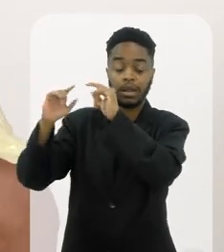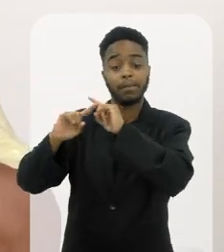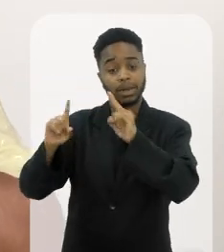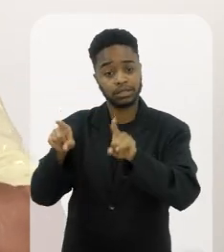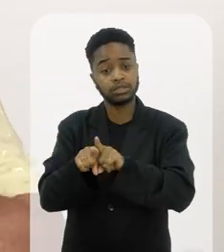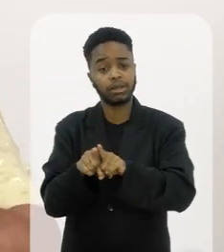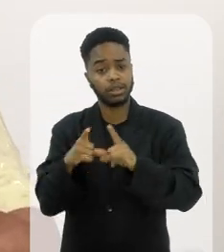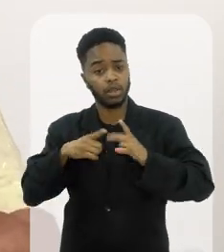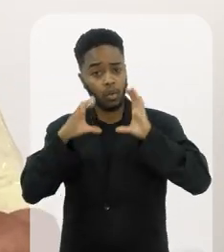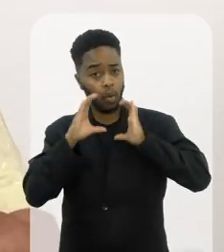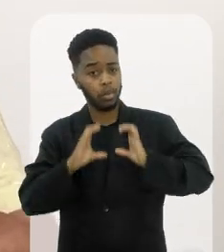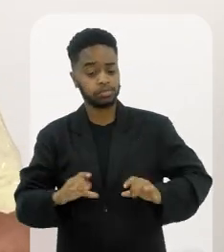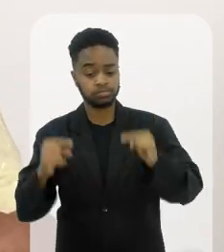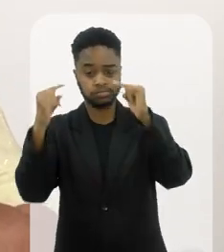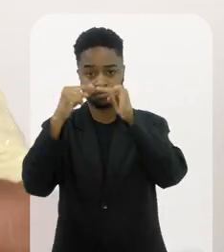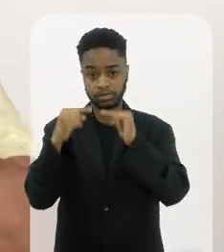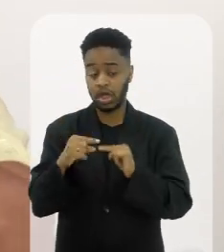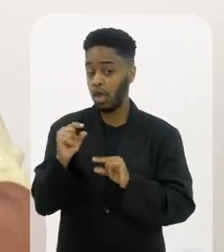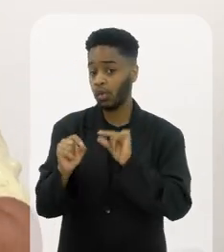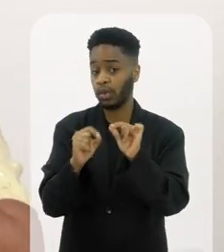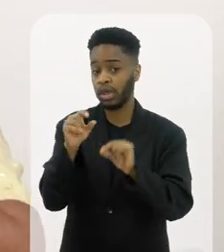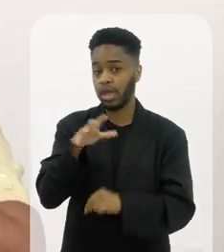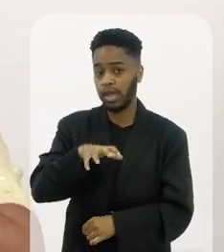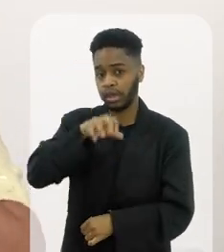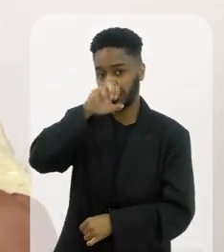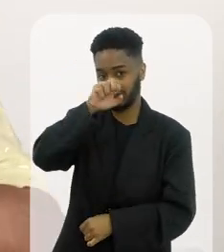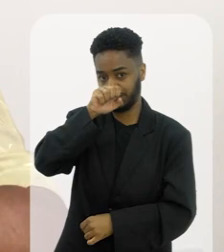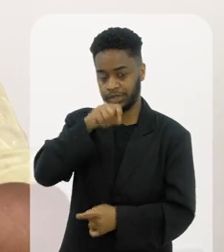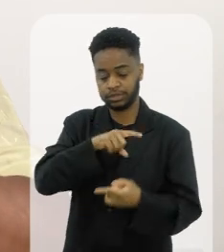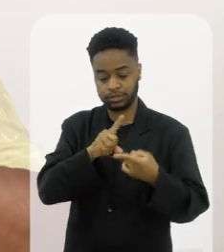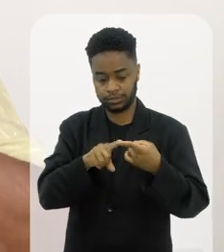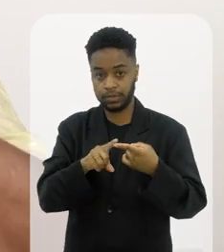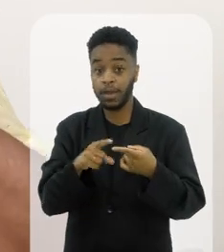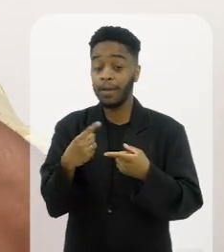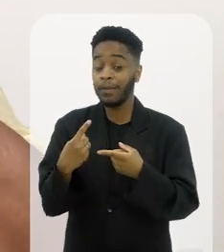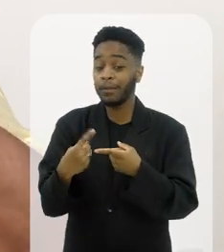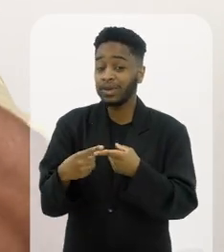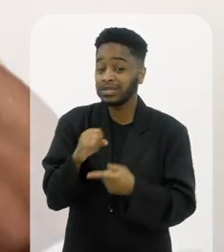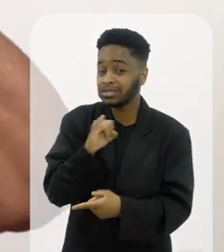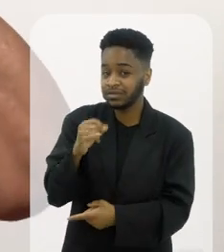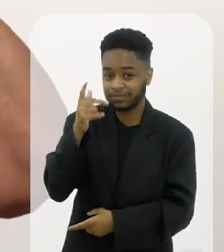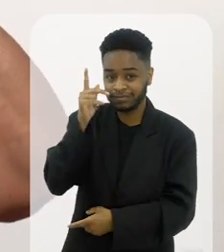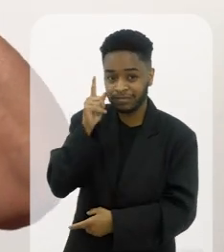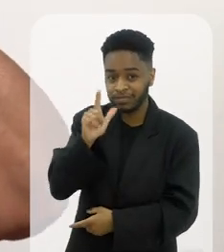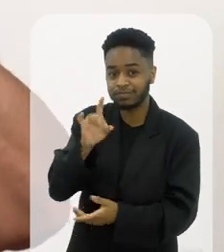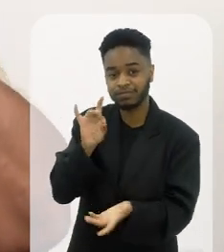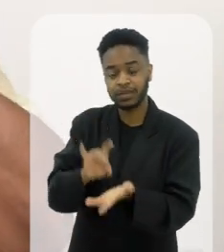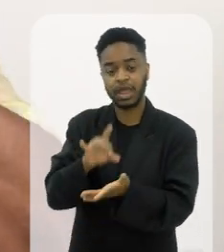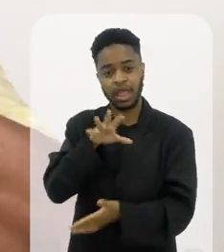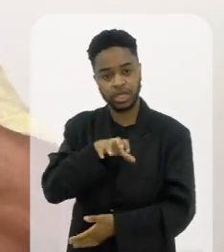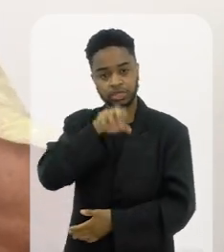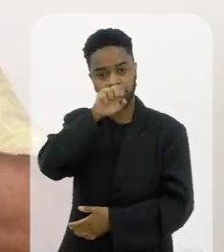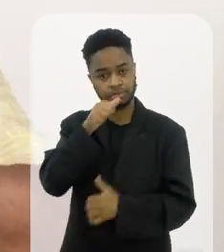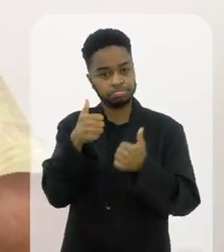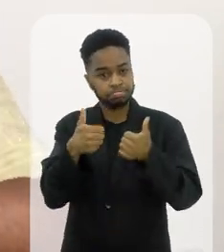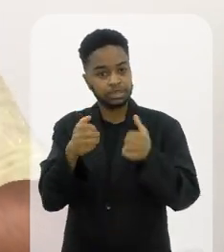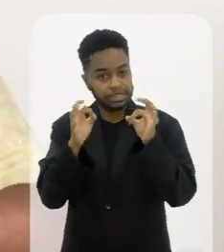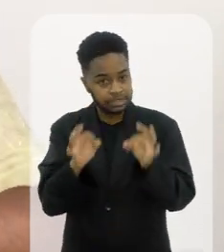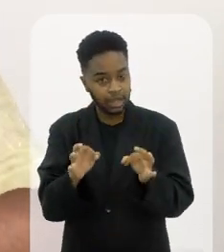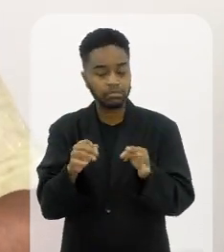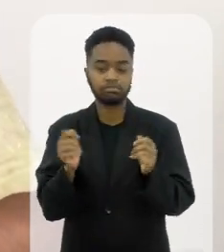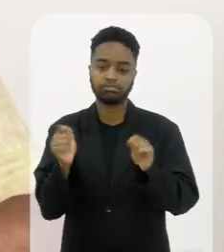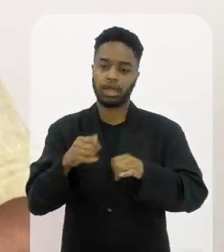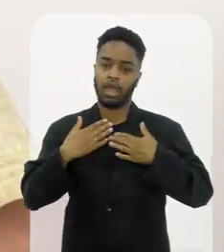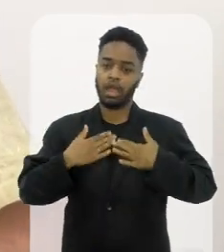ela vem também de algumas posturas. E as posturas são essas. É a respiração, porque quando você consegue respirar corretamente,